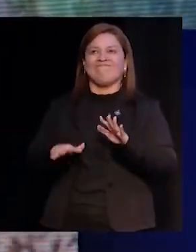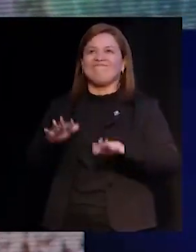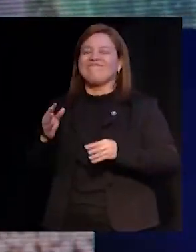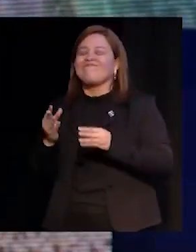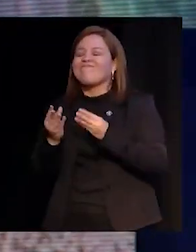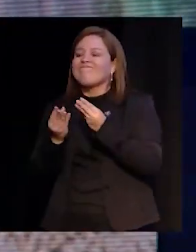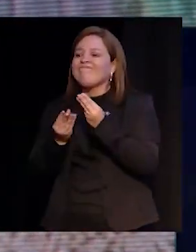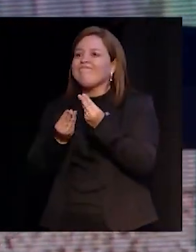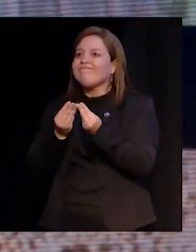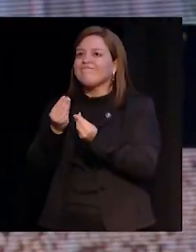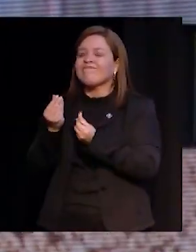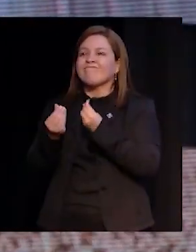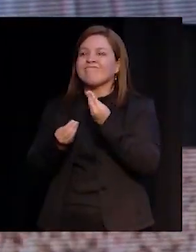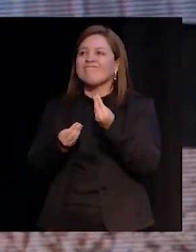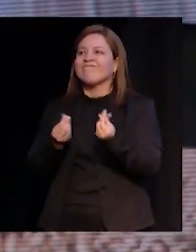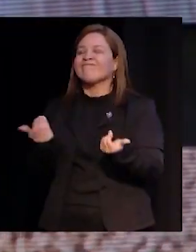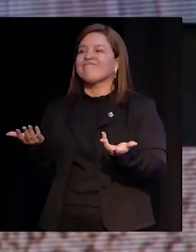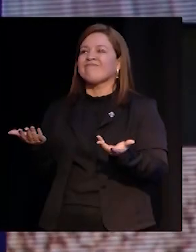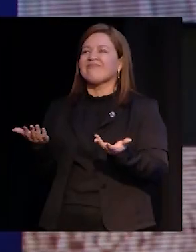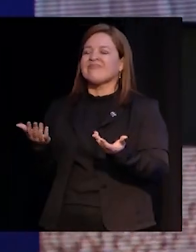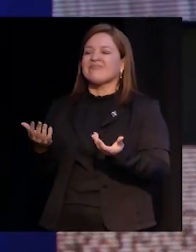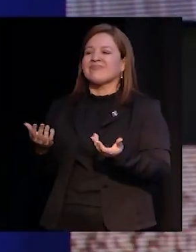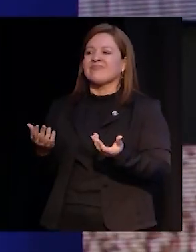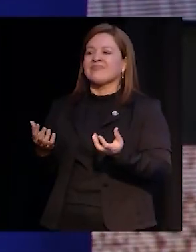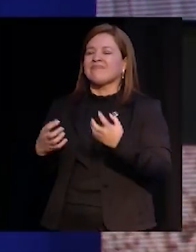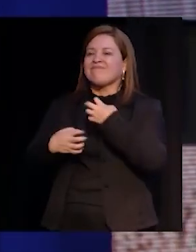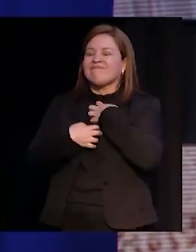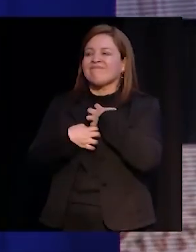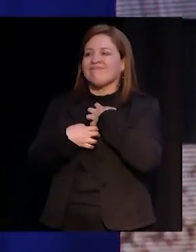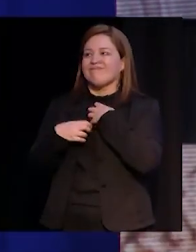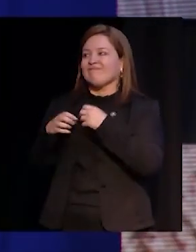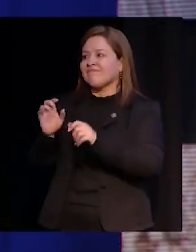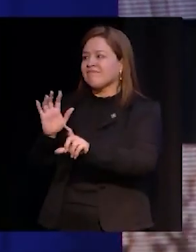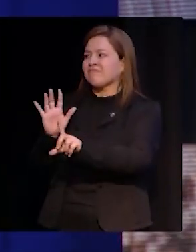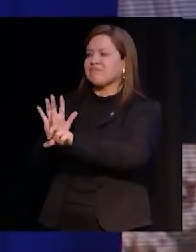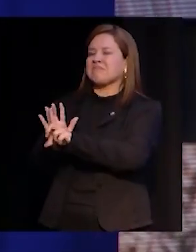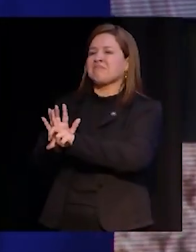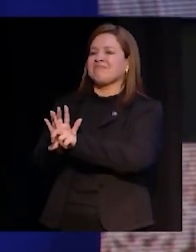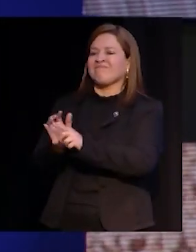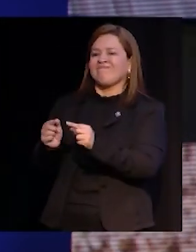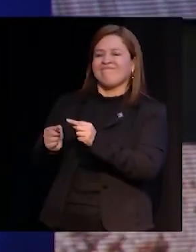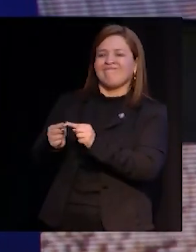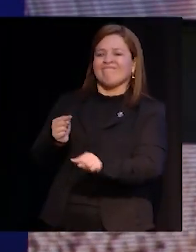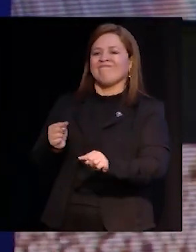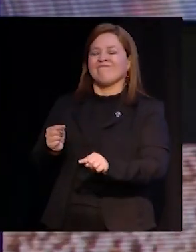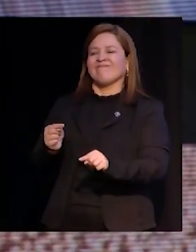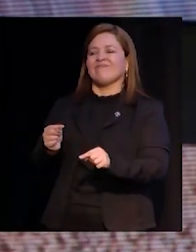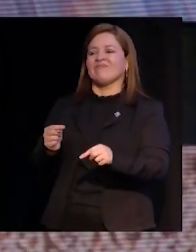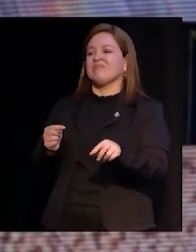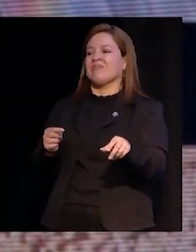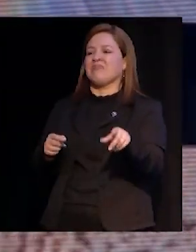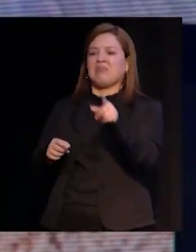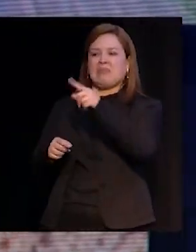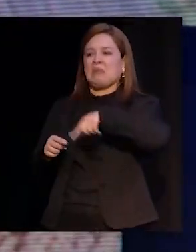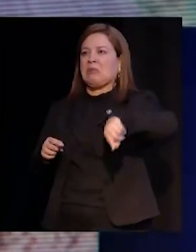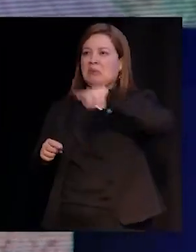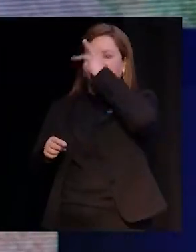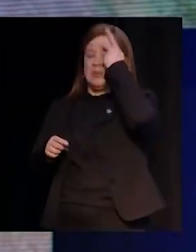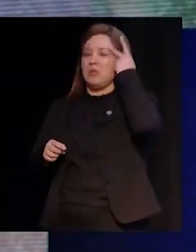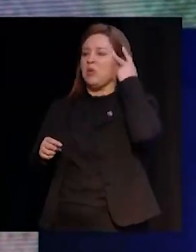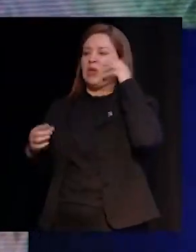constrangimentos legais, a restrições legais, que nenhum dos seus concorrentes no mundo